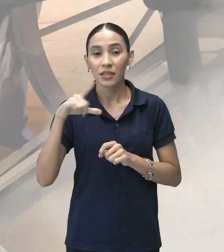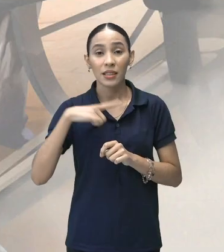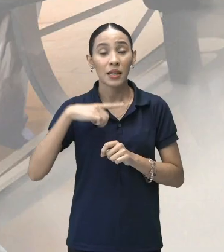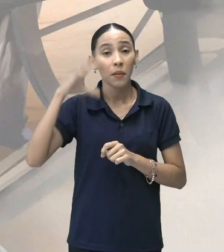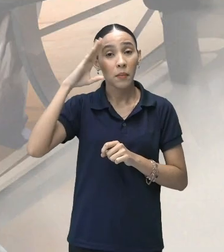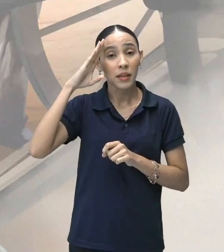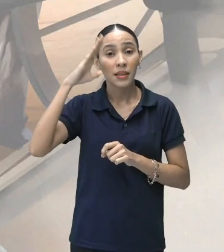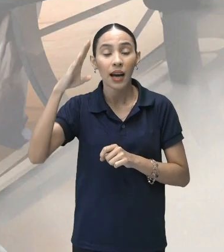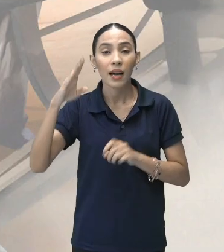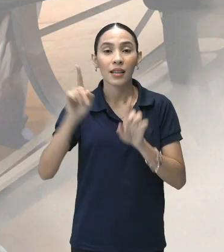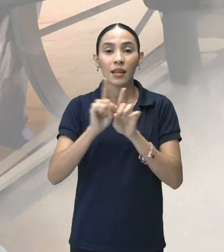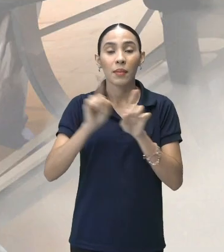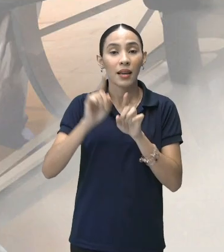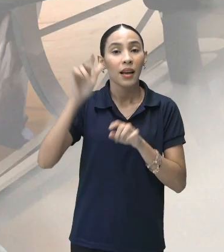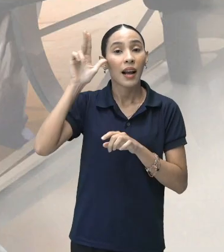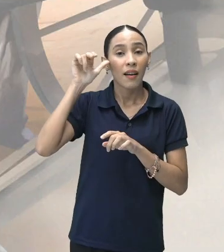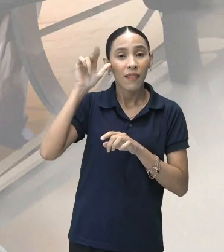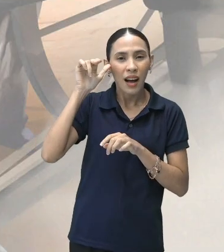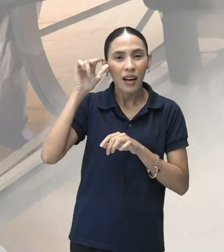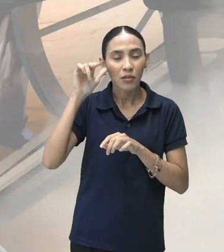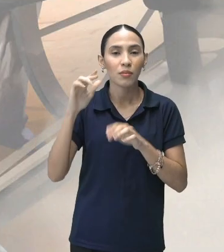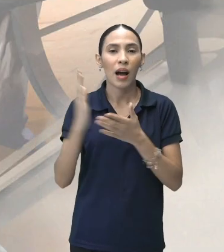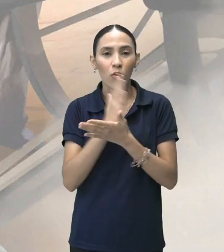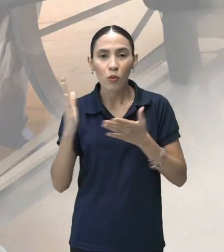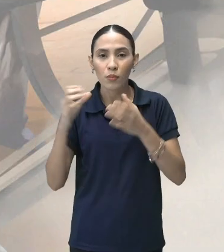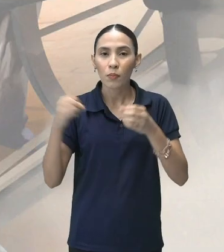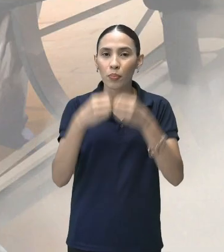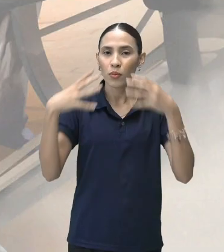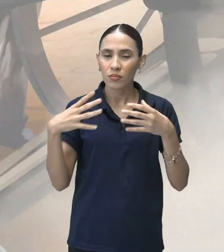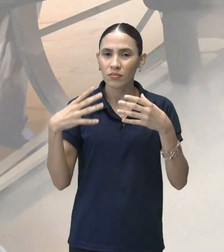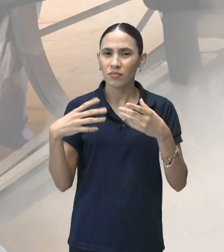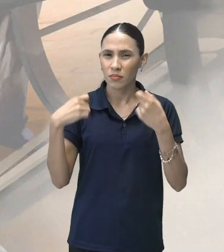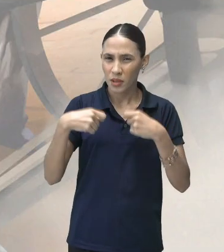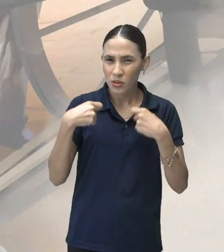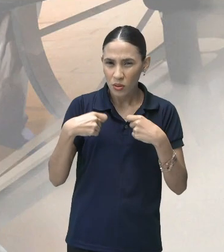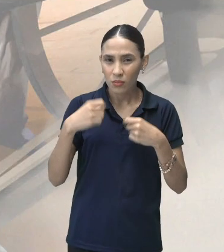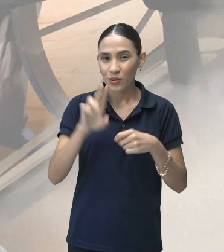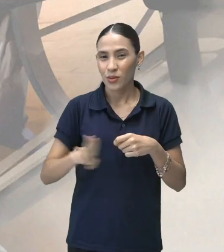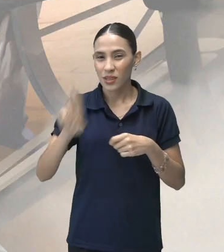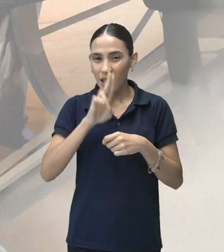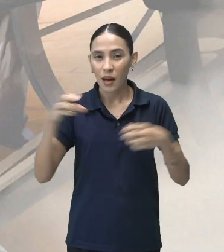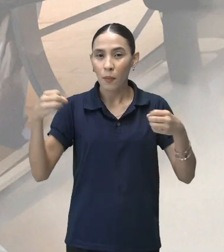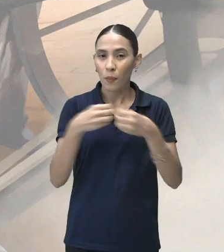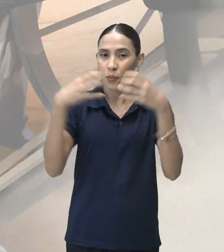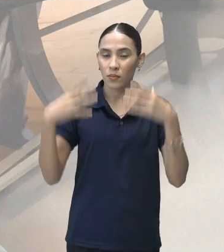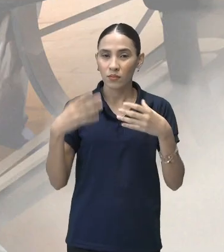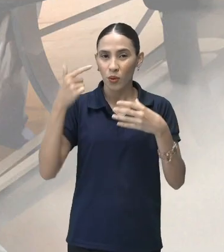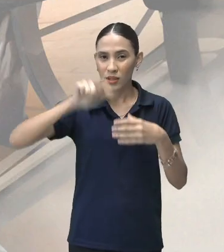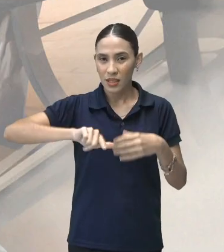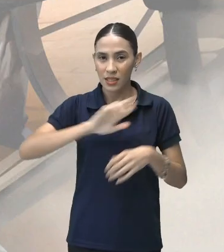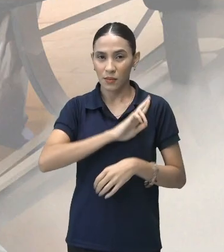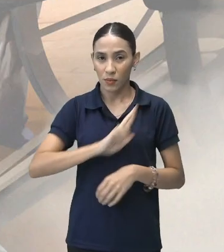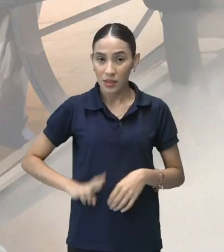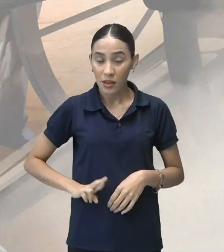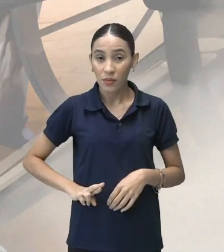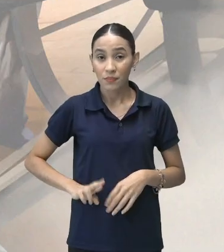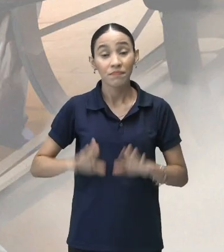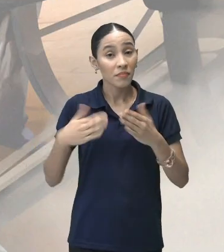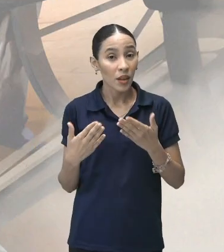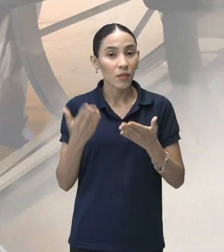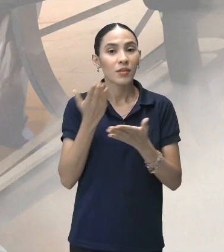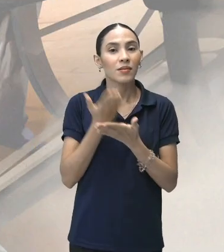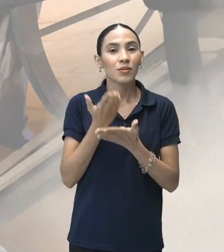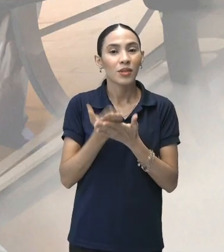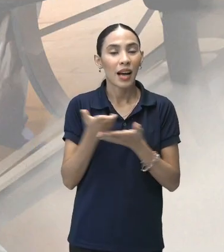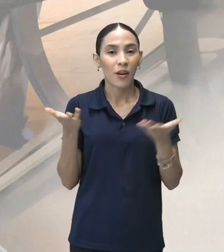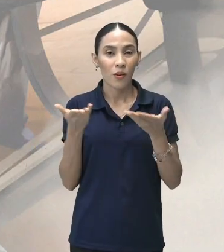alguns cavalos, alguns militares, algumas munições, mas será que foi de fato necessário usar essas munições para que houvesse